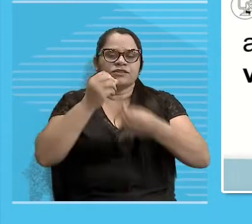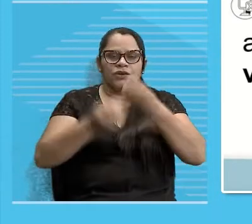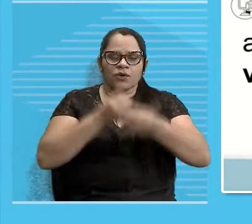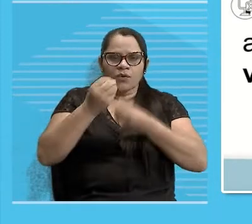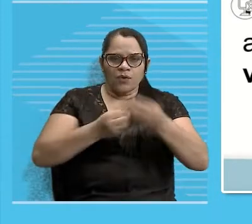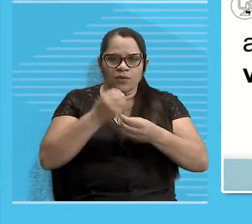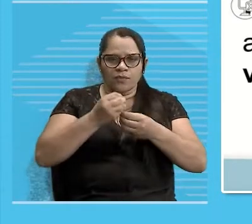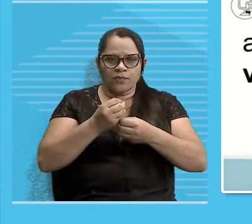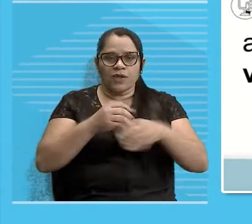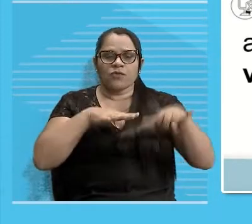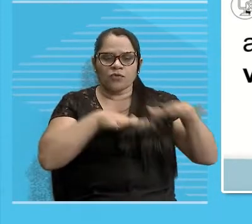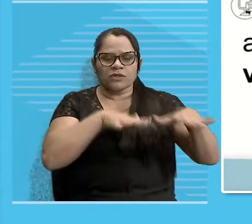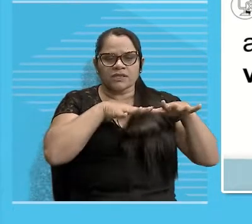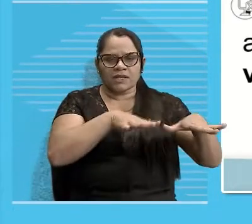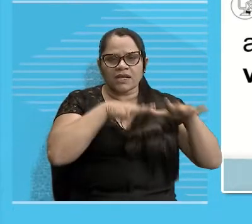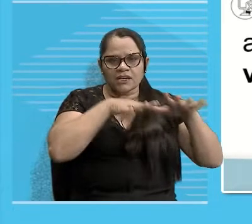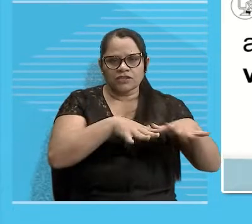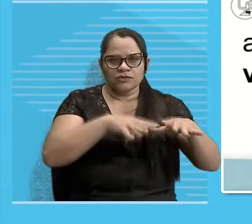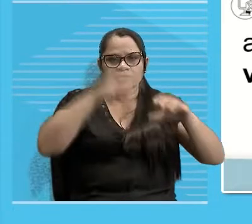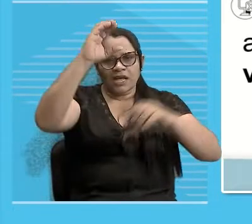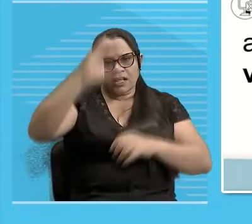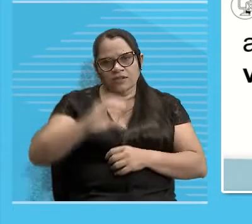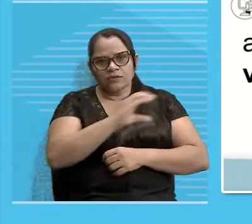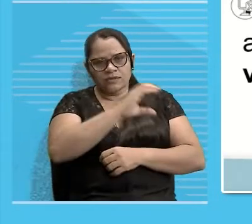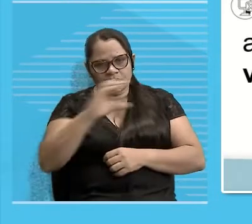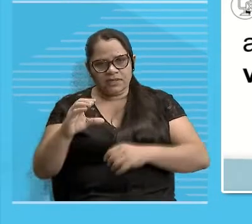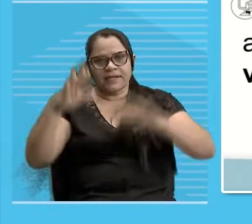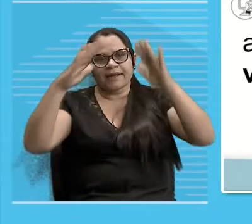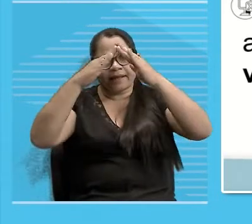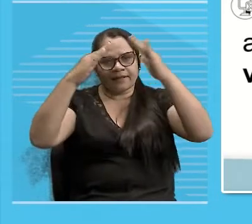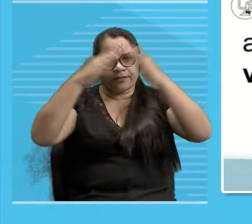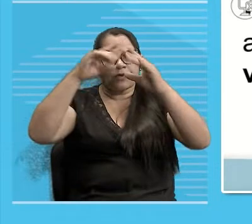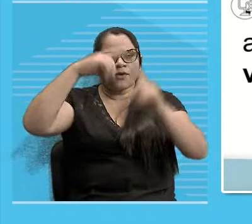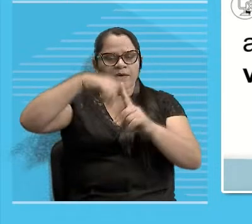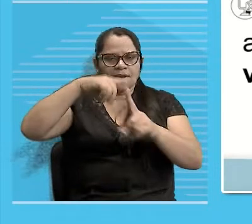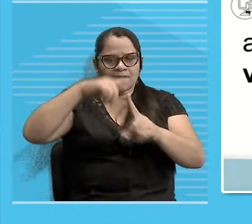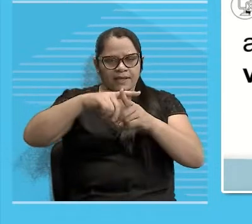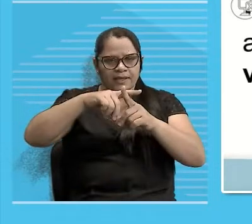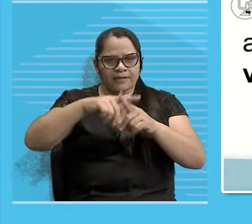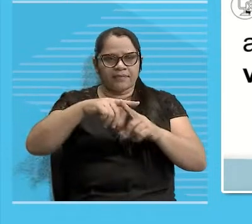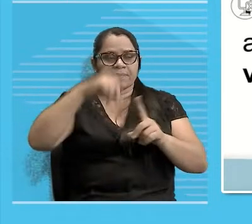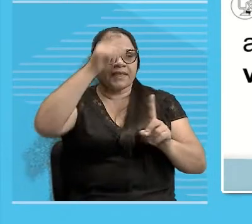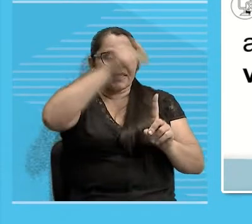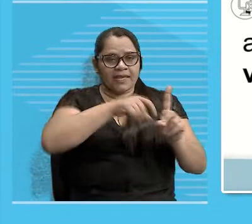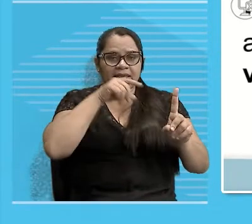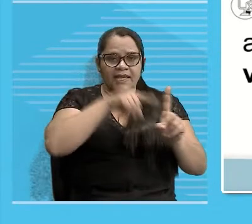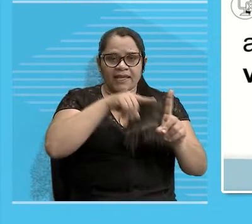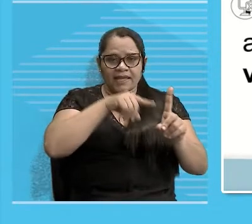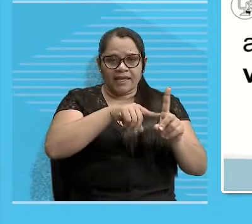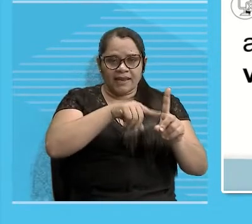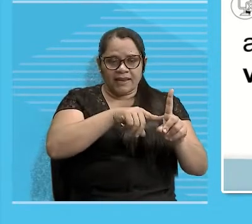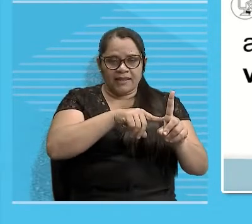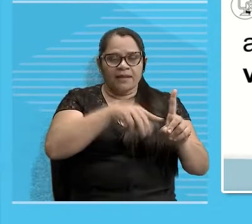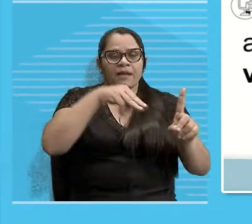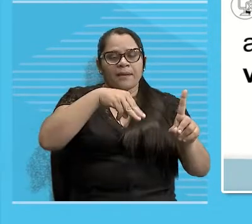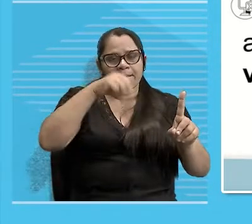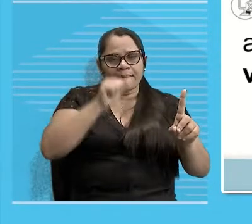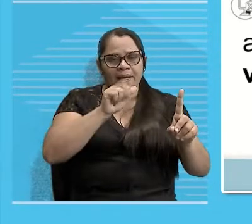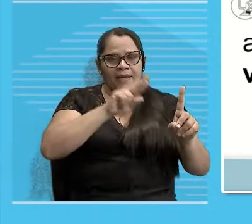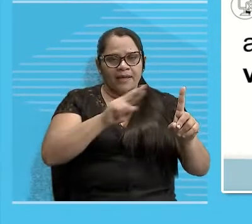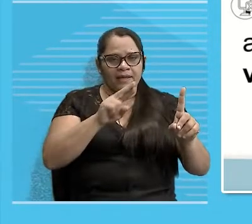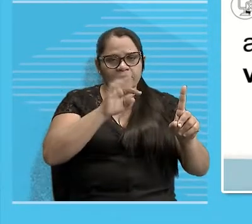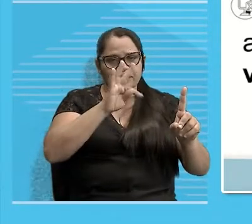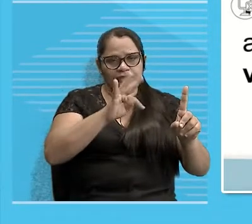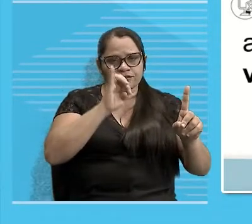Igreja Católica, que teve como principal líder nosso querido Martinho Lutero. Apesar de ter sido um movimento religioso,